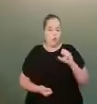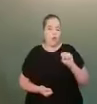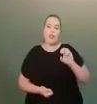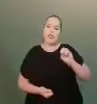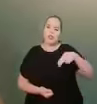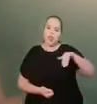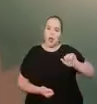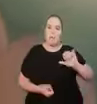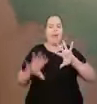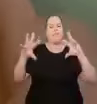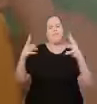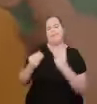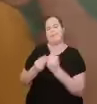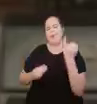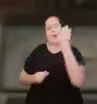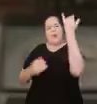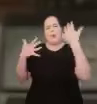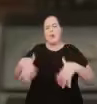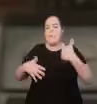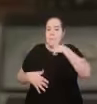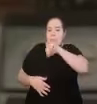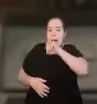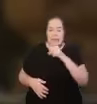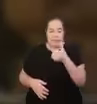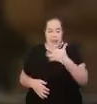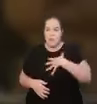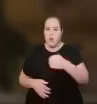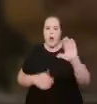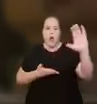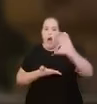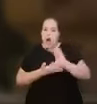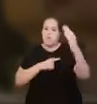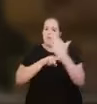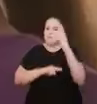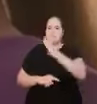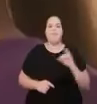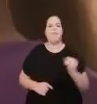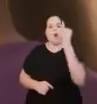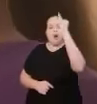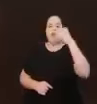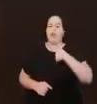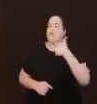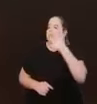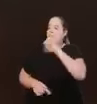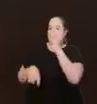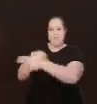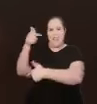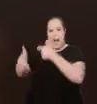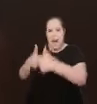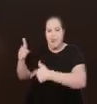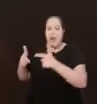Meu nome é Sônia, minha família é tudo. Para a mãe com 6 filhos, o Auxílio Brasil é importante. Quando eu consegui